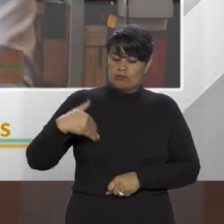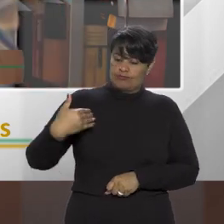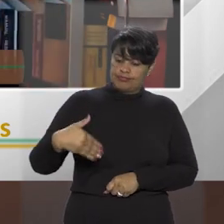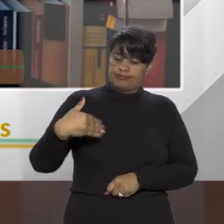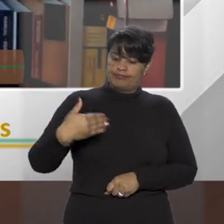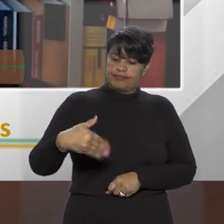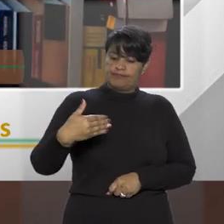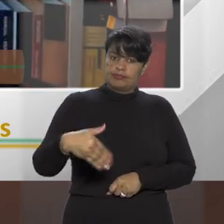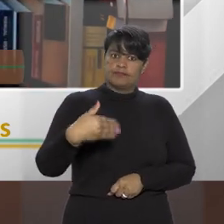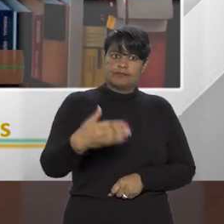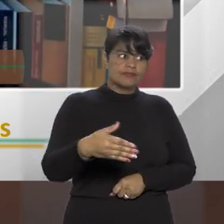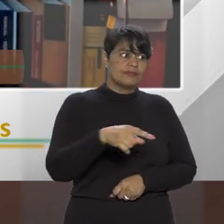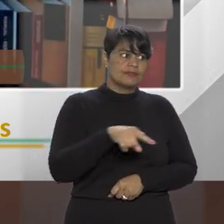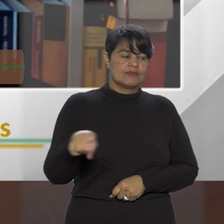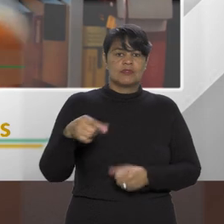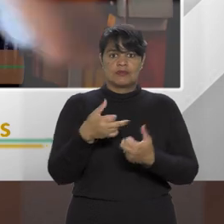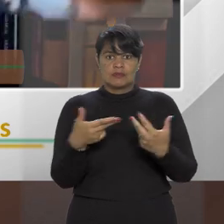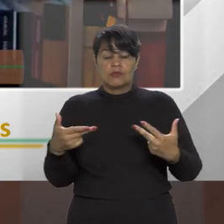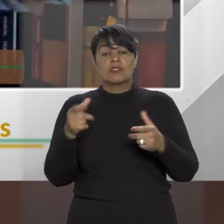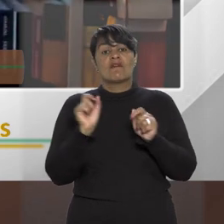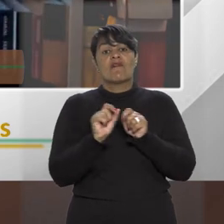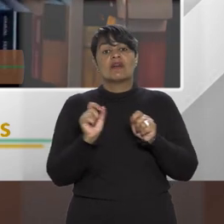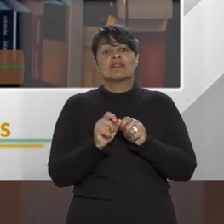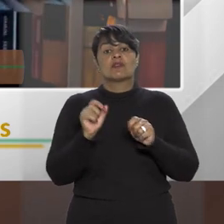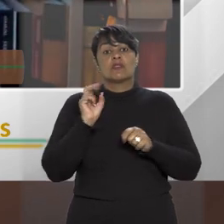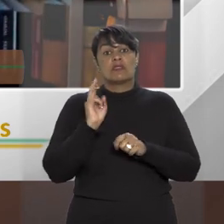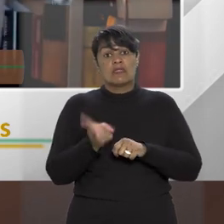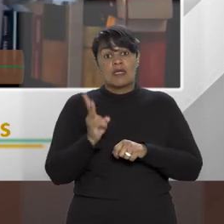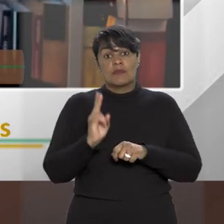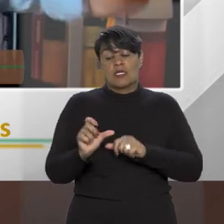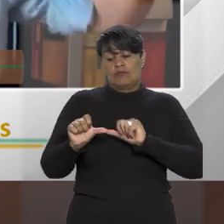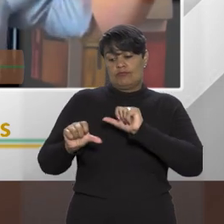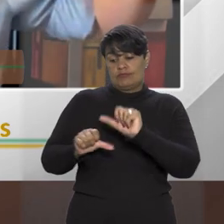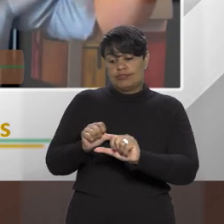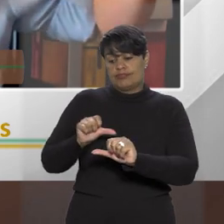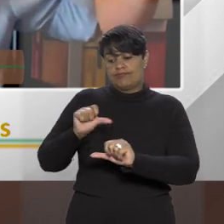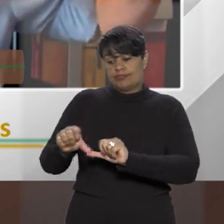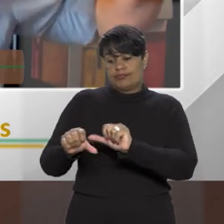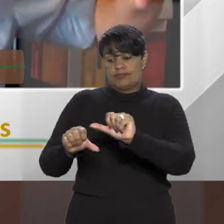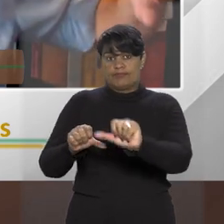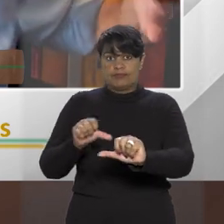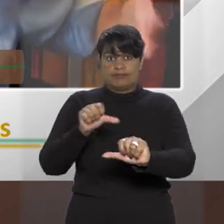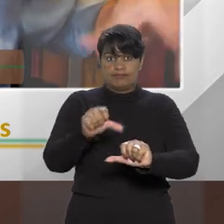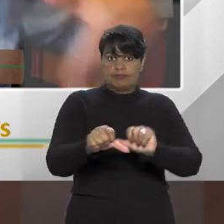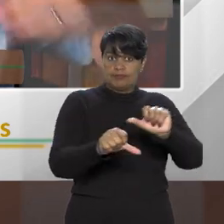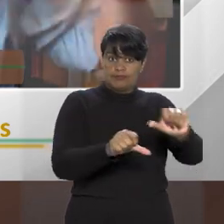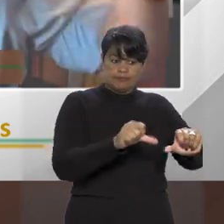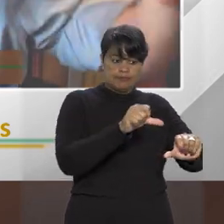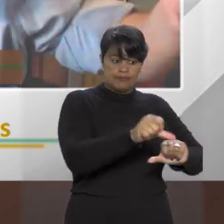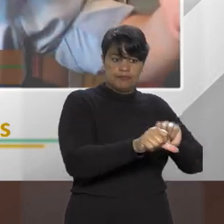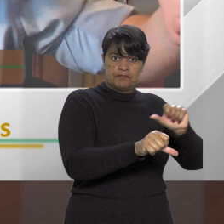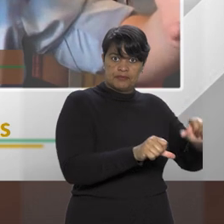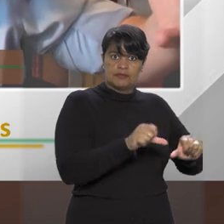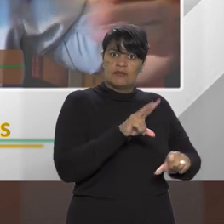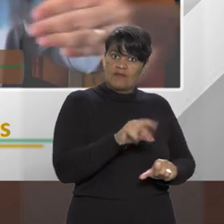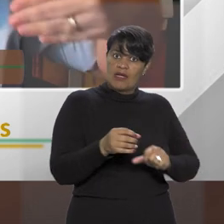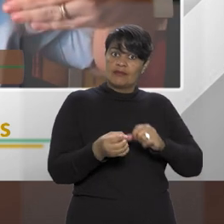não é planejado. Não tem lá ninguém arquitetou esse sistema. Ele simplesmente foi